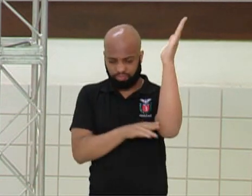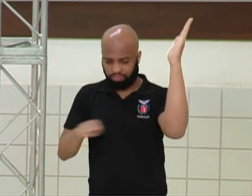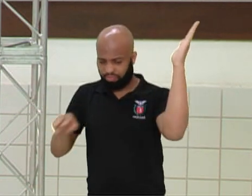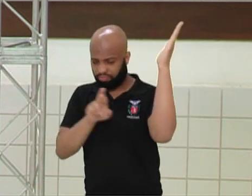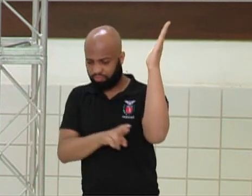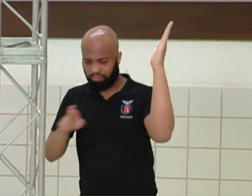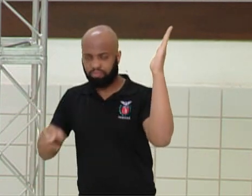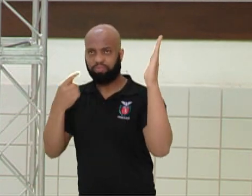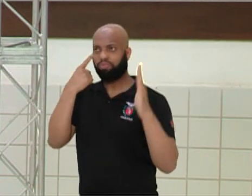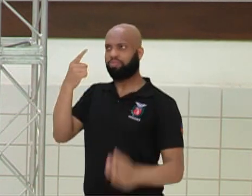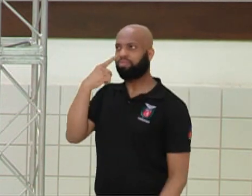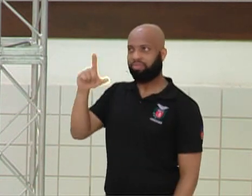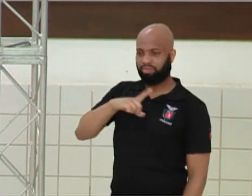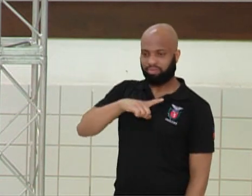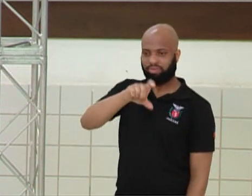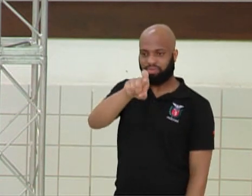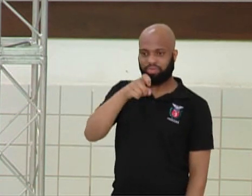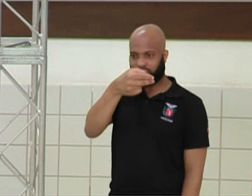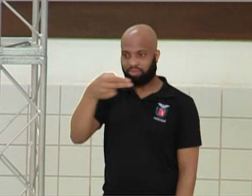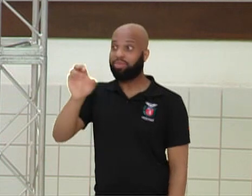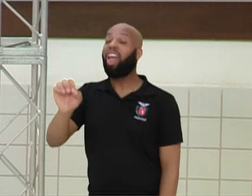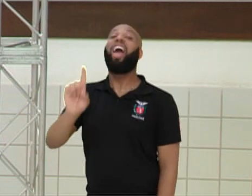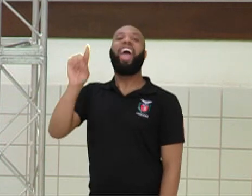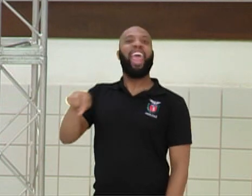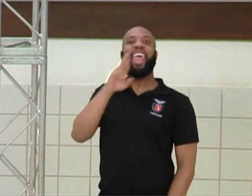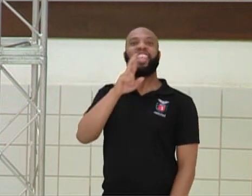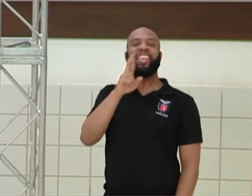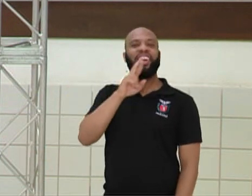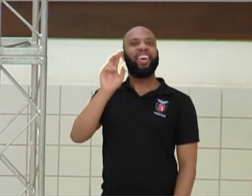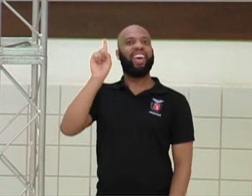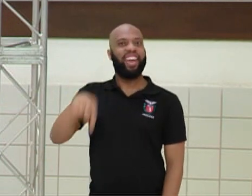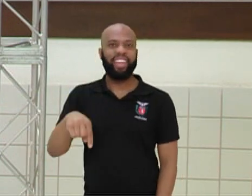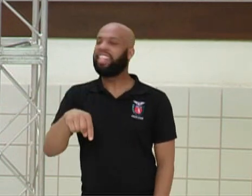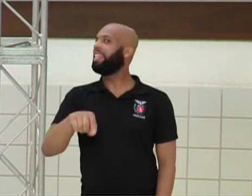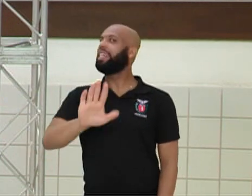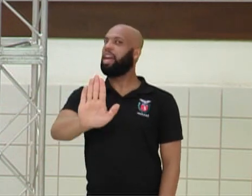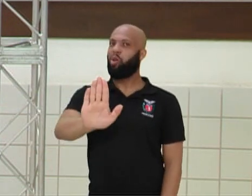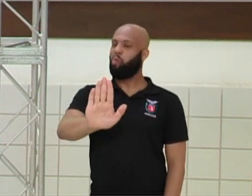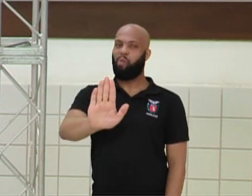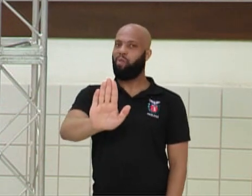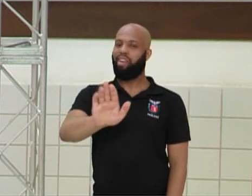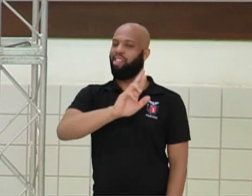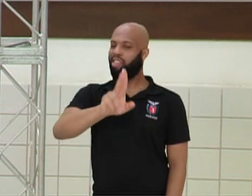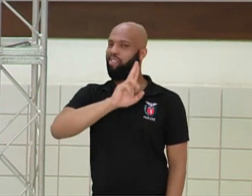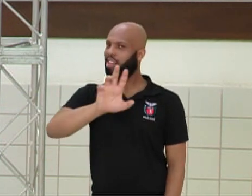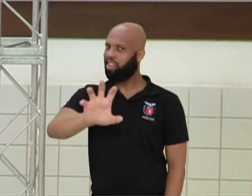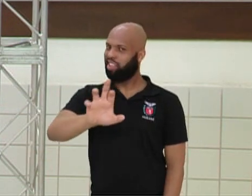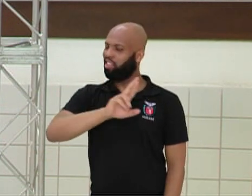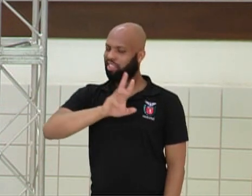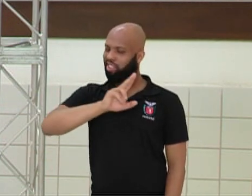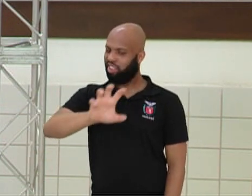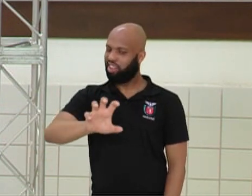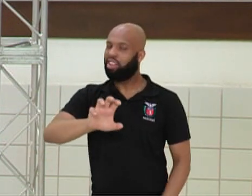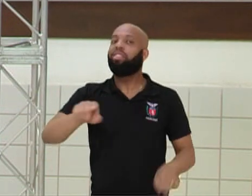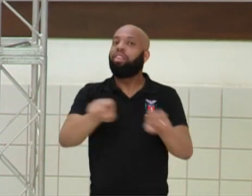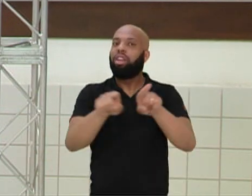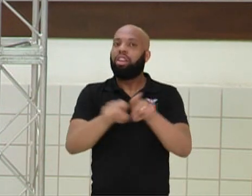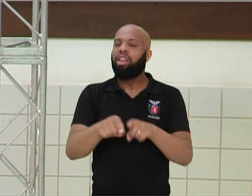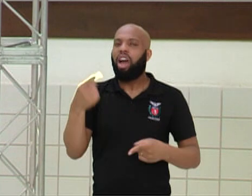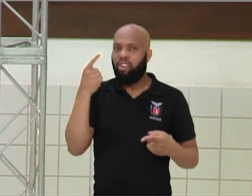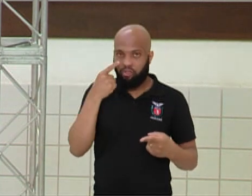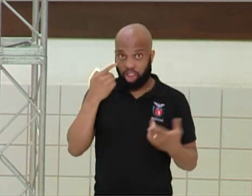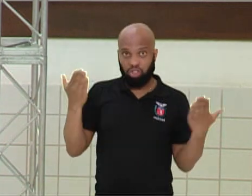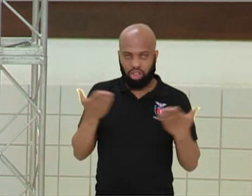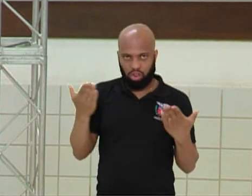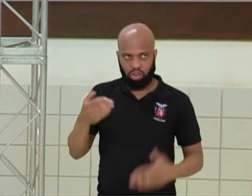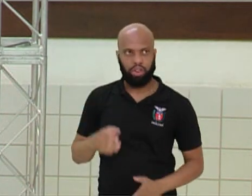olha o item A, está lá x igual a zero. Opa, então é um zero da função? Não, muitas vezes não. E aqui não vai ser, veja por